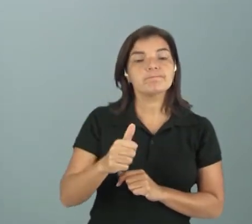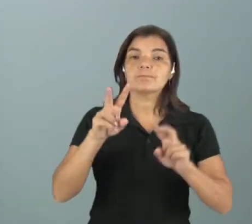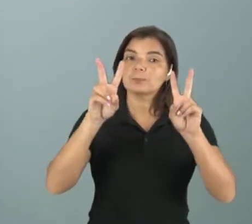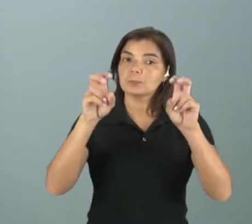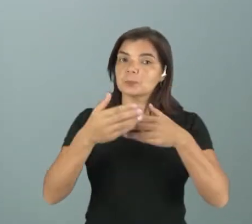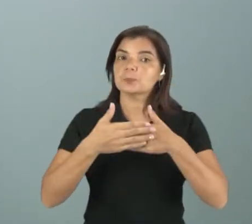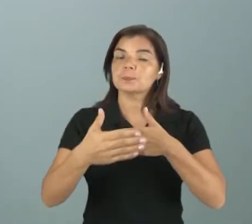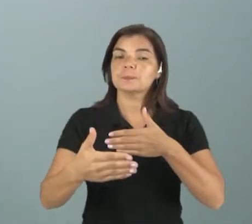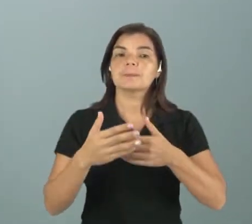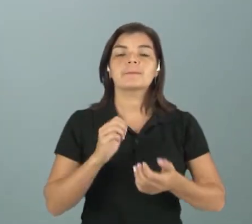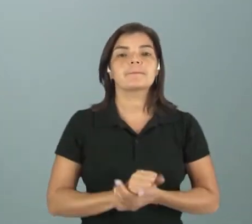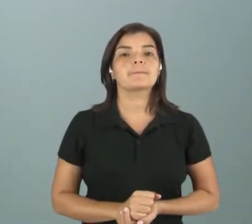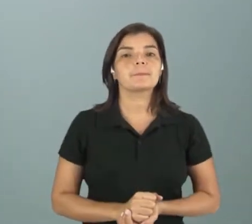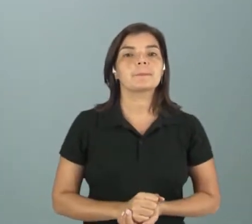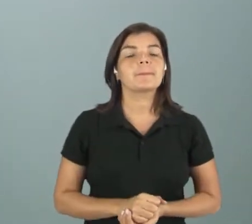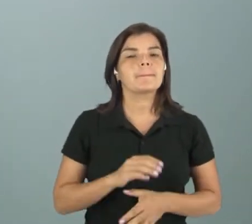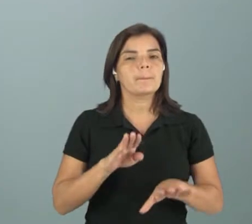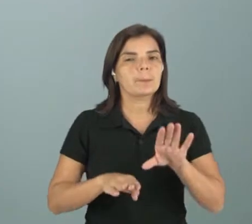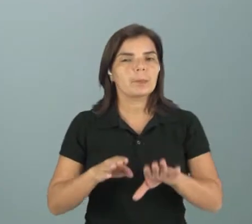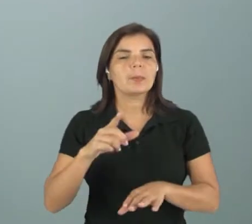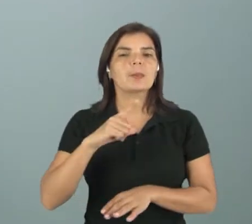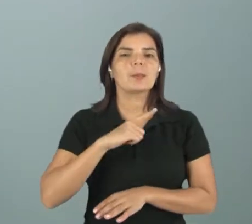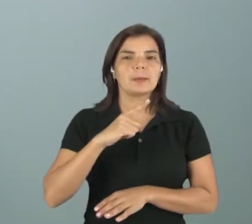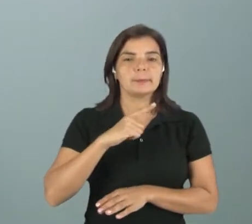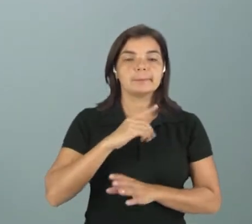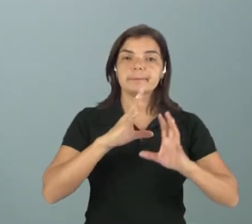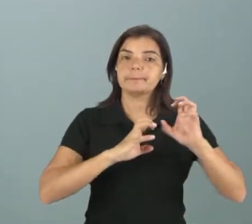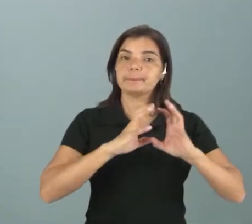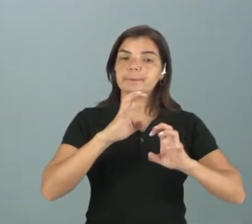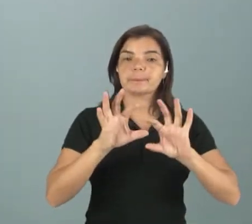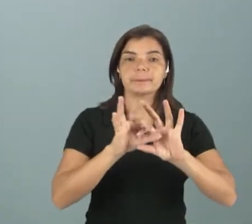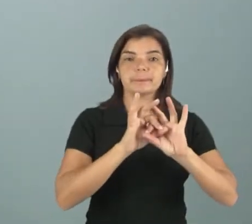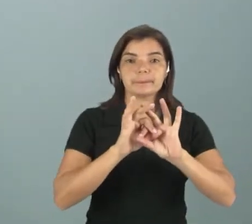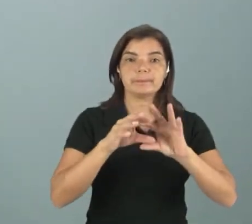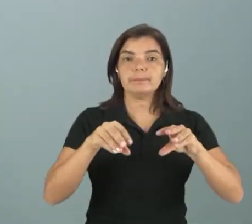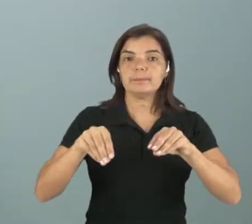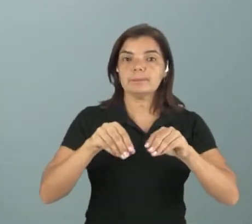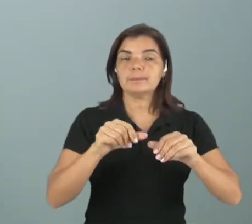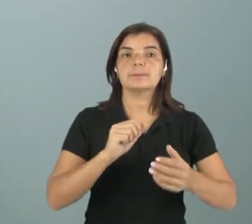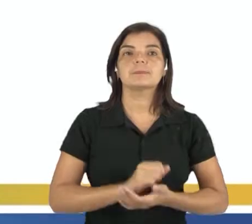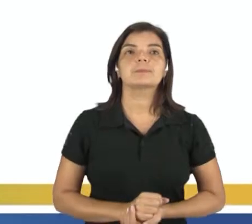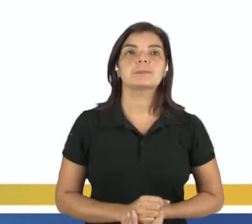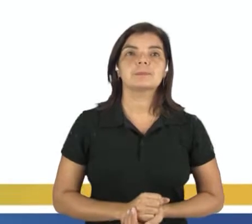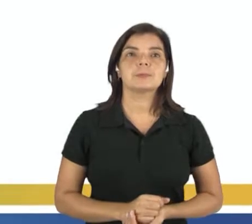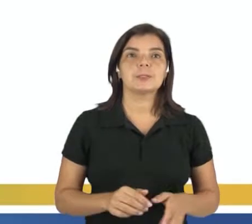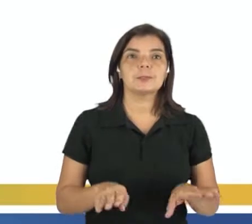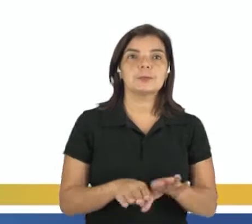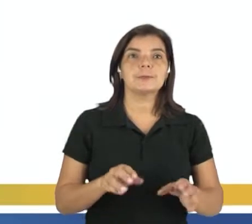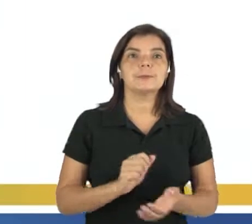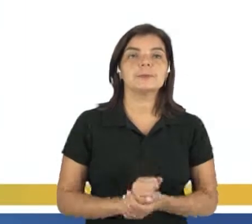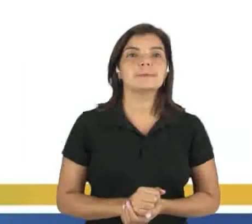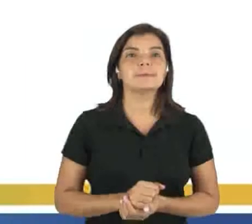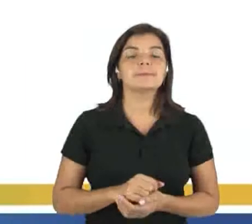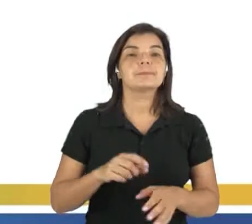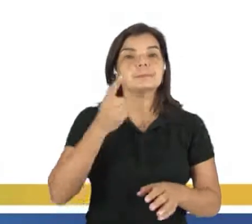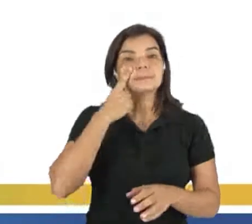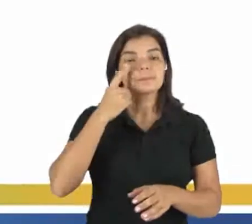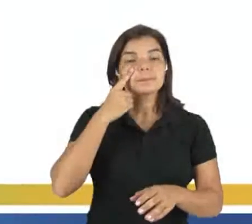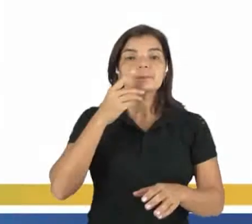daqui para frente, que boa parte dele tem a ver com conflitos ligados à terra. Vamos lá então? Uma